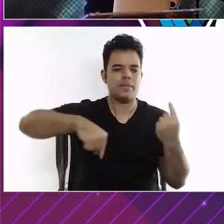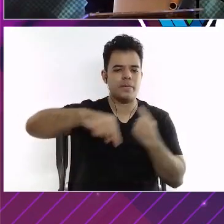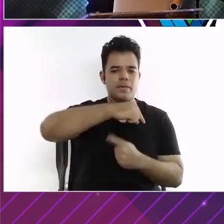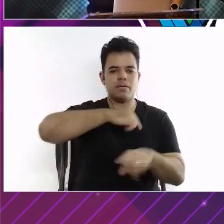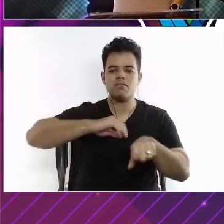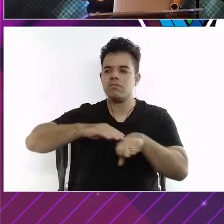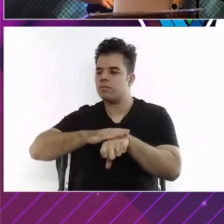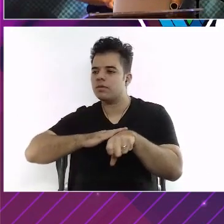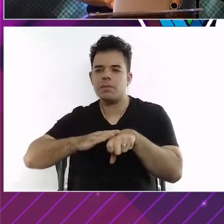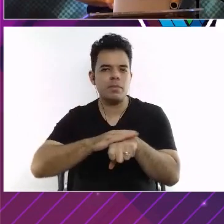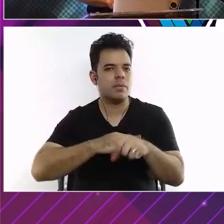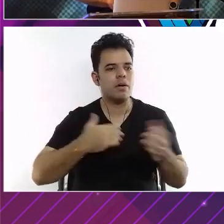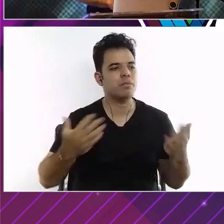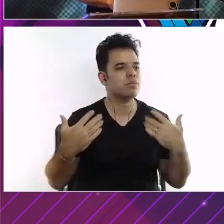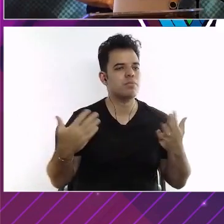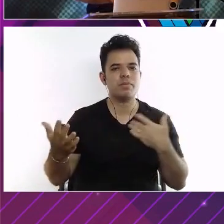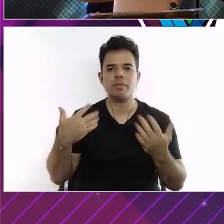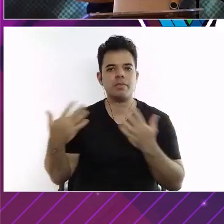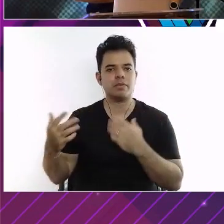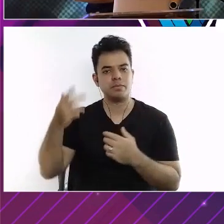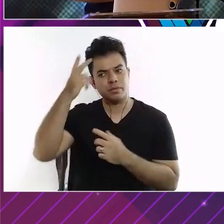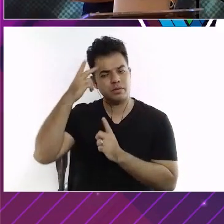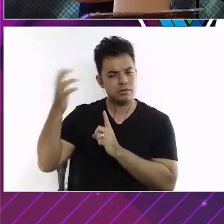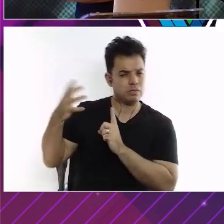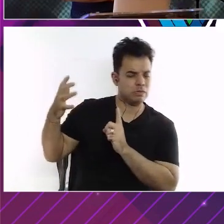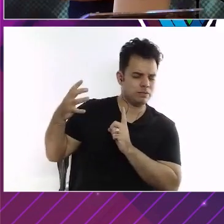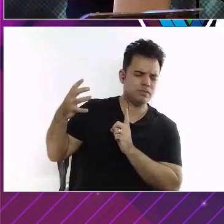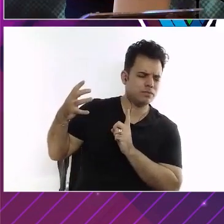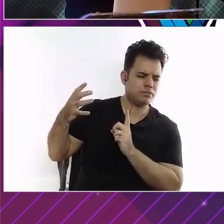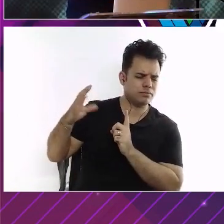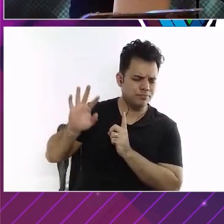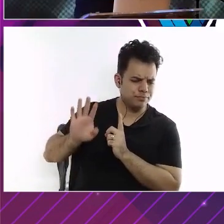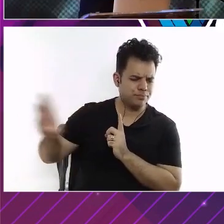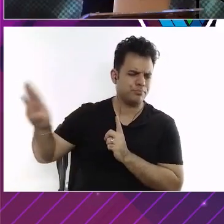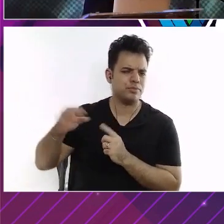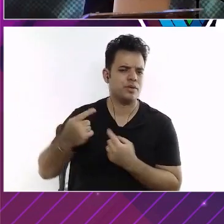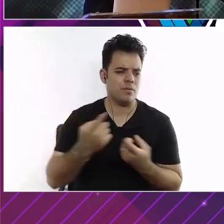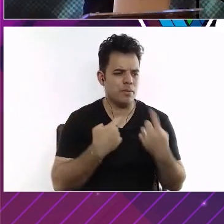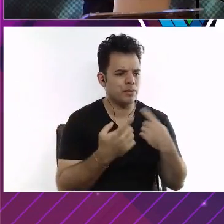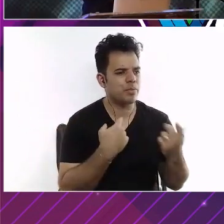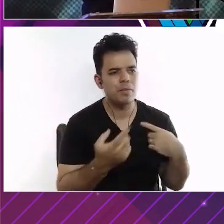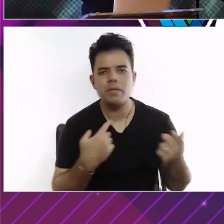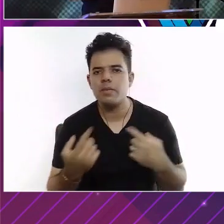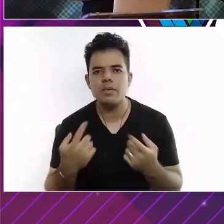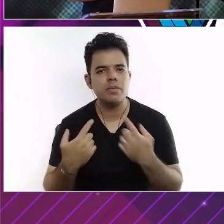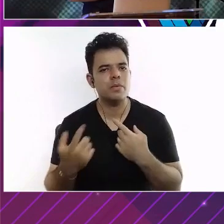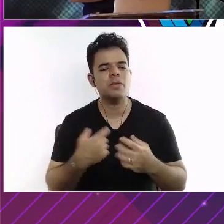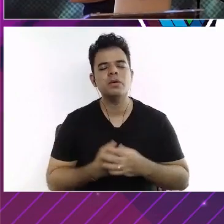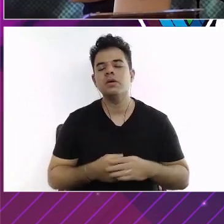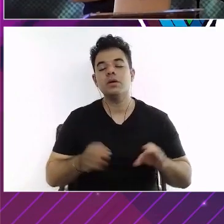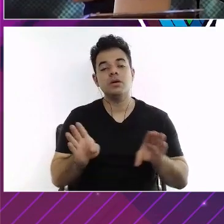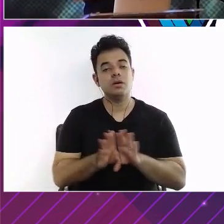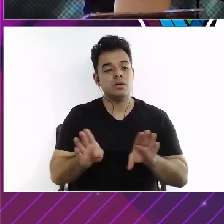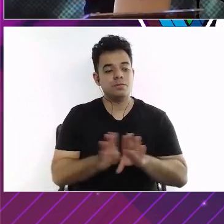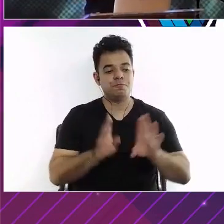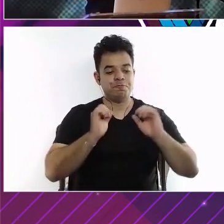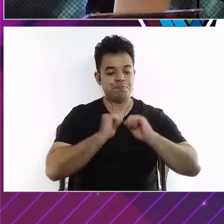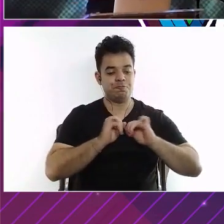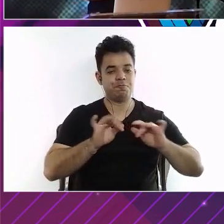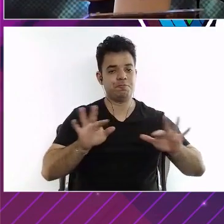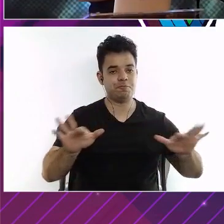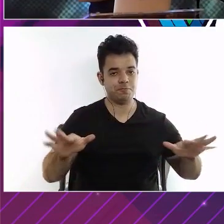ninguém estar influindo nesse processo de comunicação. E, obviamente, distribuído está associado